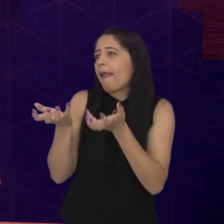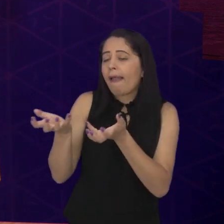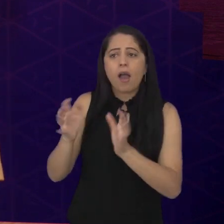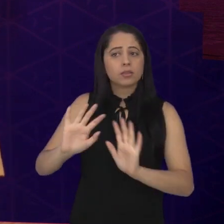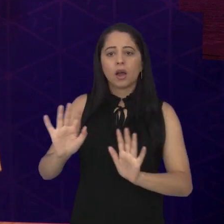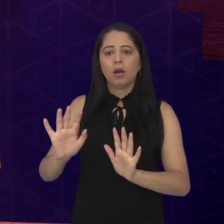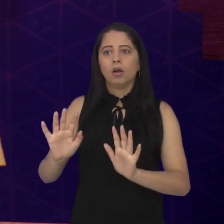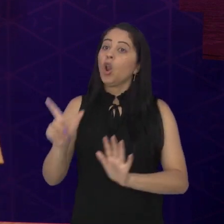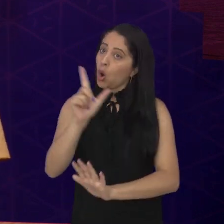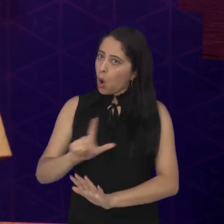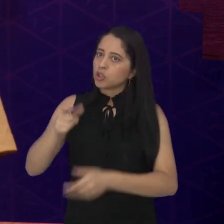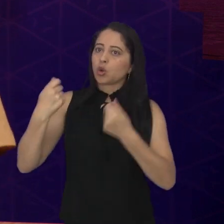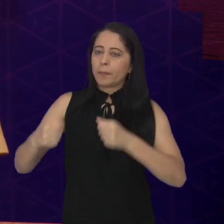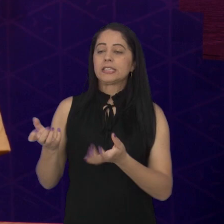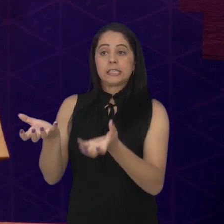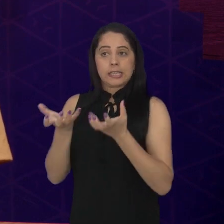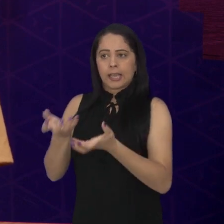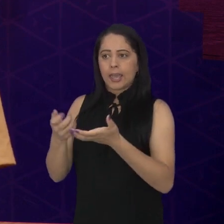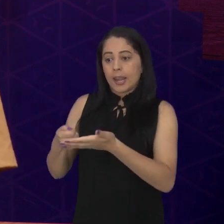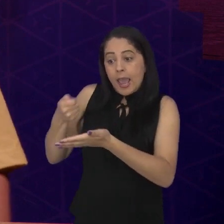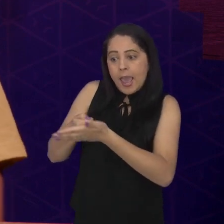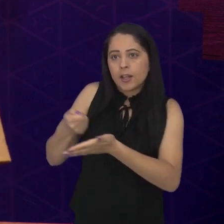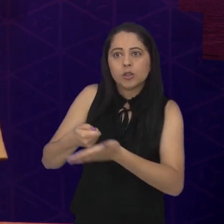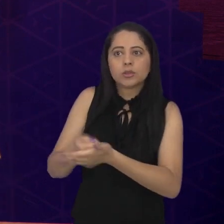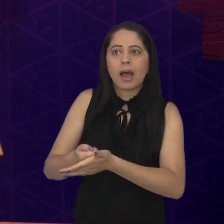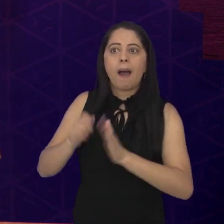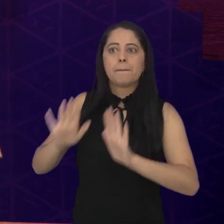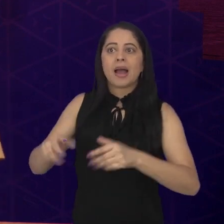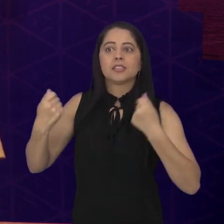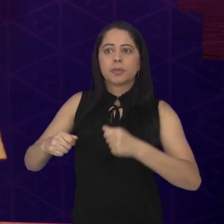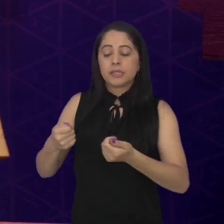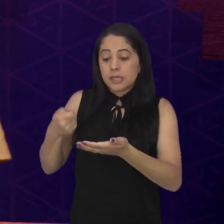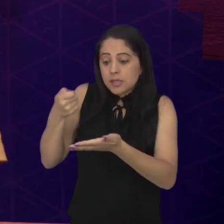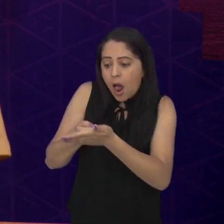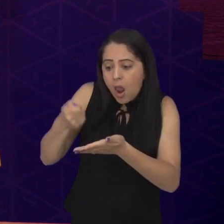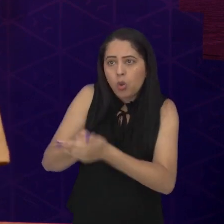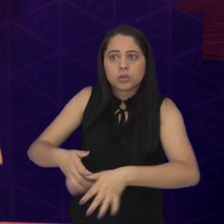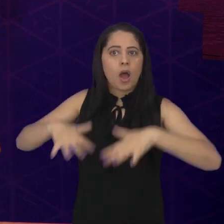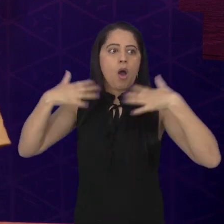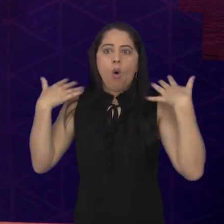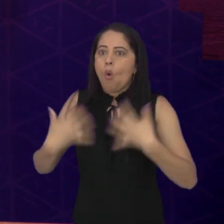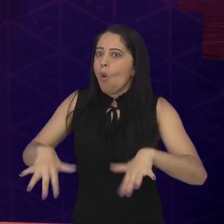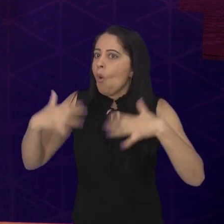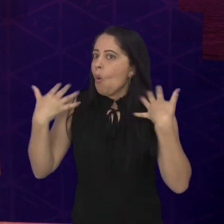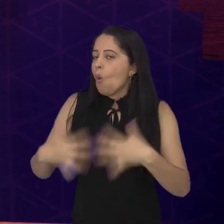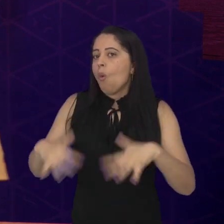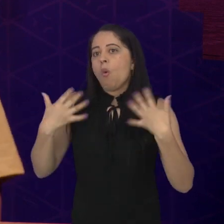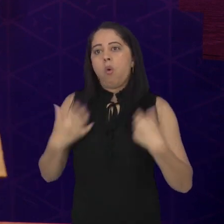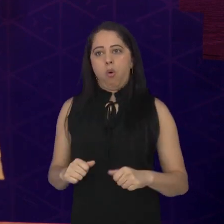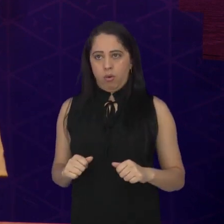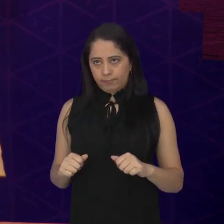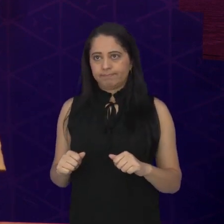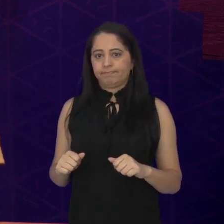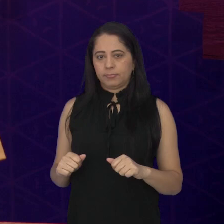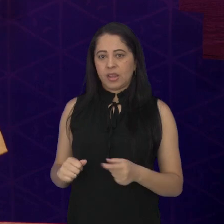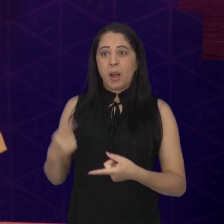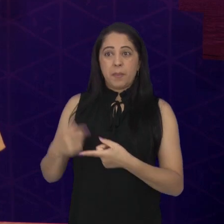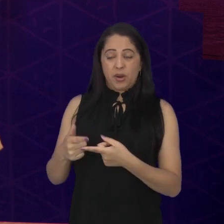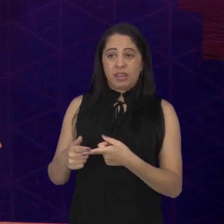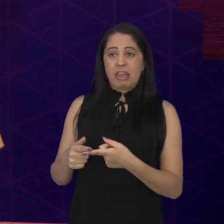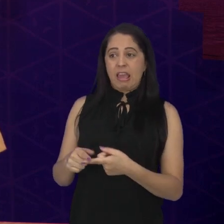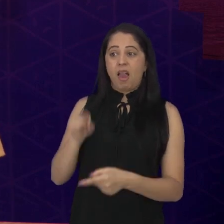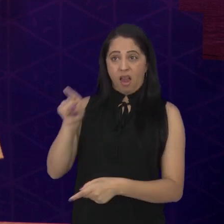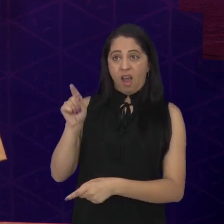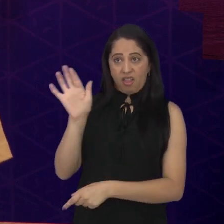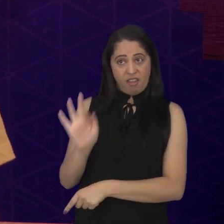querer, entendeu? É lógico, tem que querer muito, mas tem que querer mais do que qualquer outro ser humano existente para você conseguir. Exatamente. Sendo